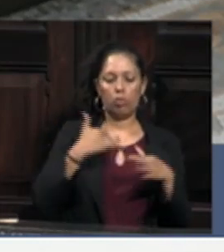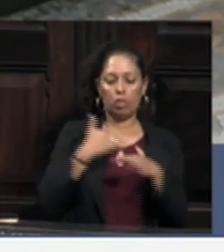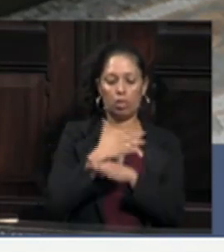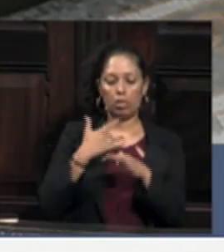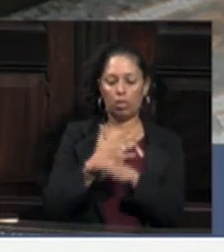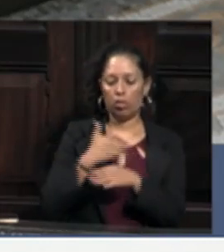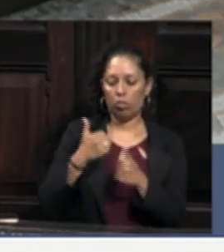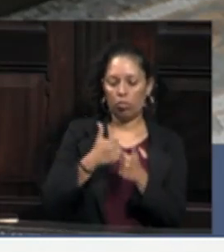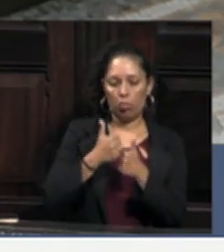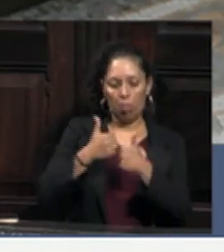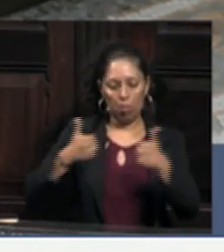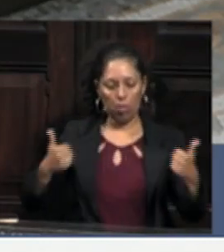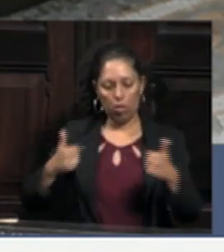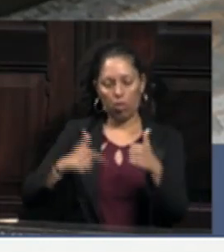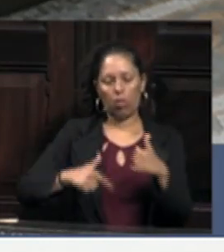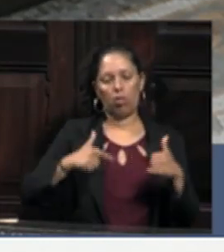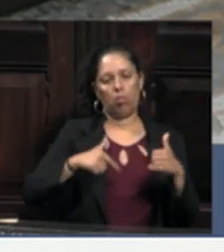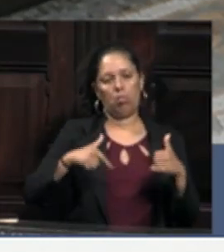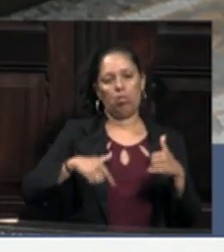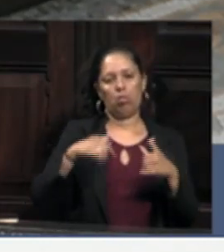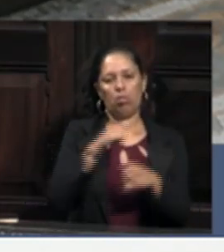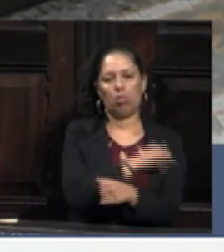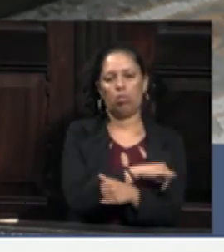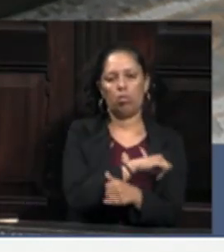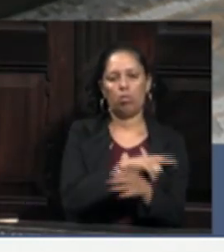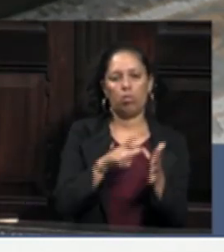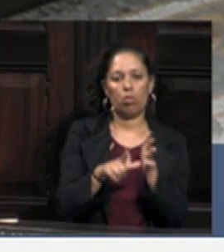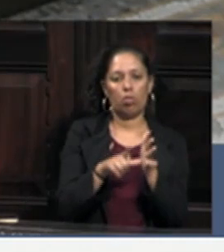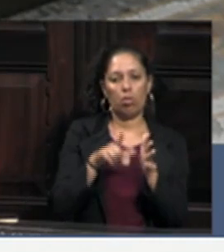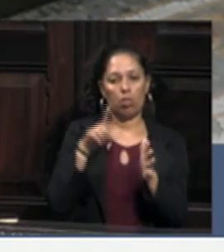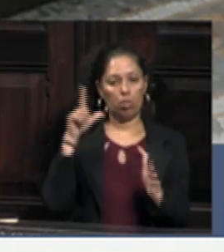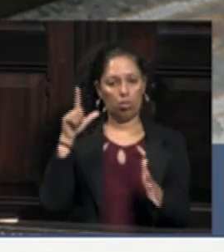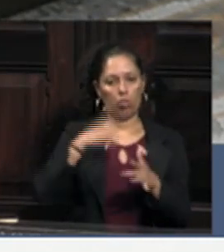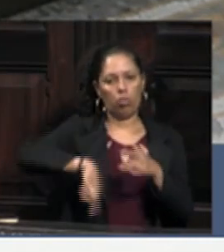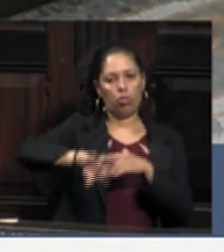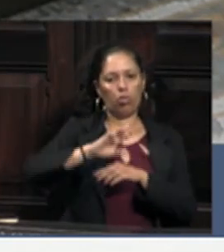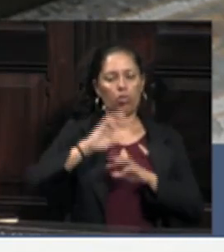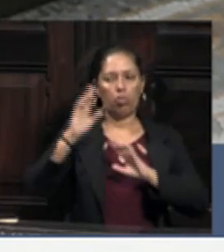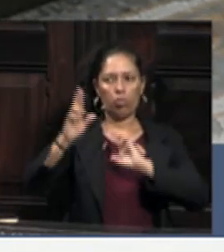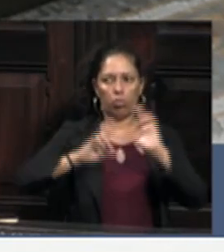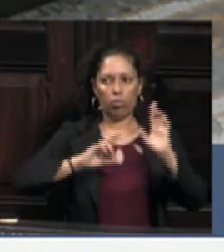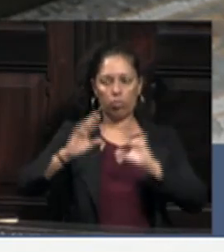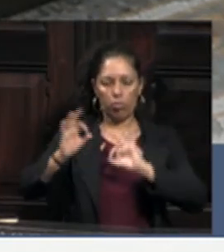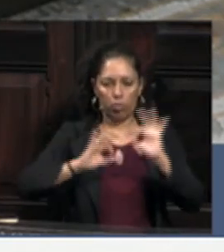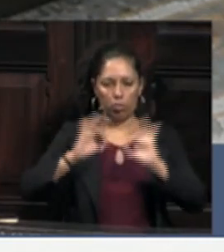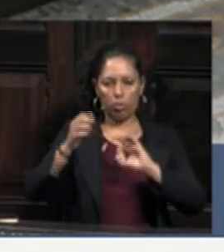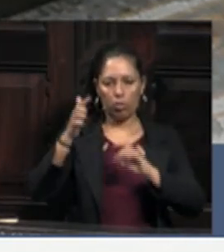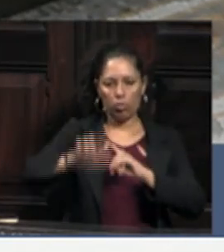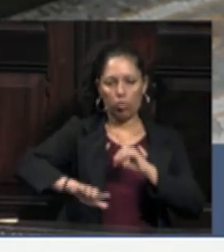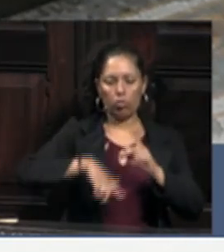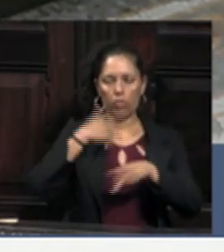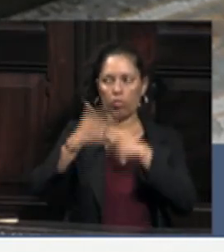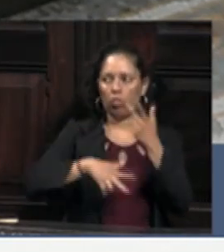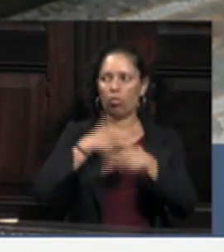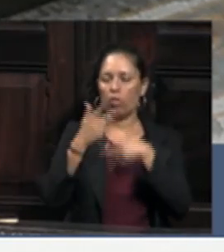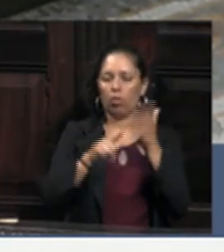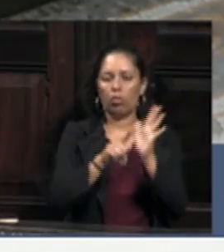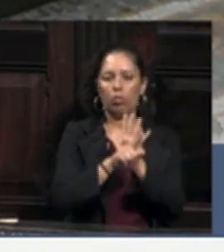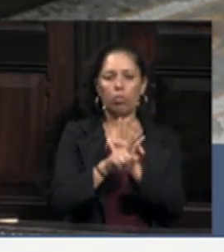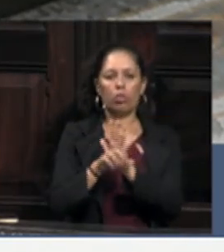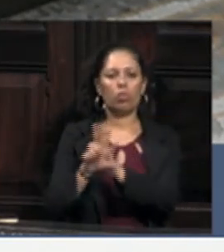de sorte que no dia 29, antes da data da votação, teremos mais uma oportunidade de discutir o projeto, inclusive